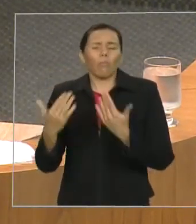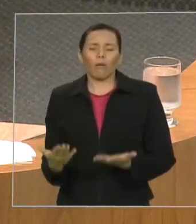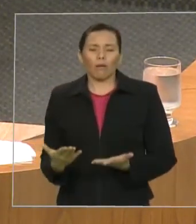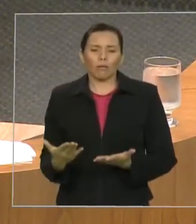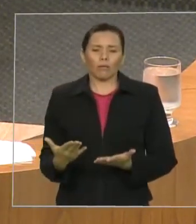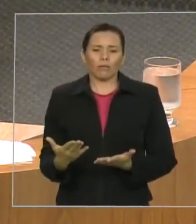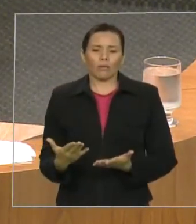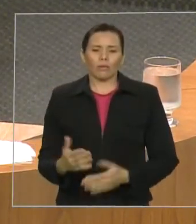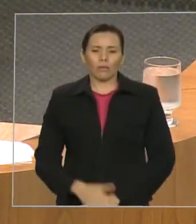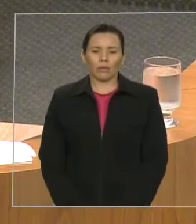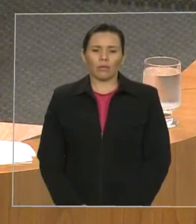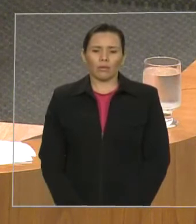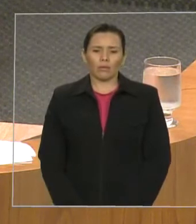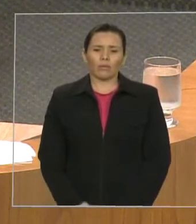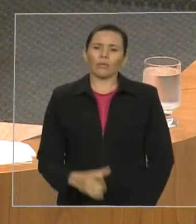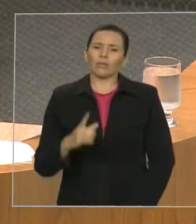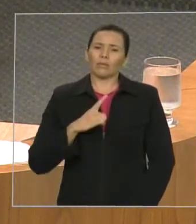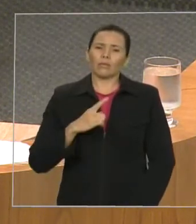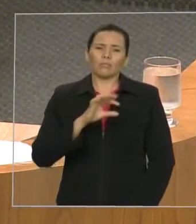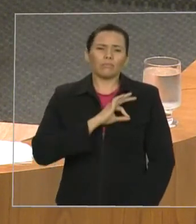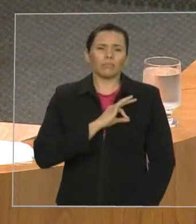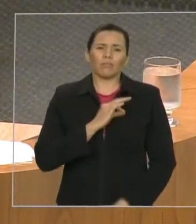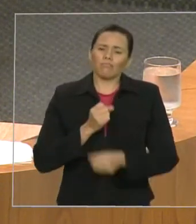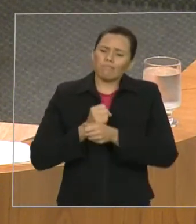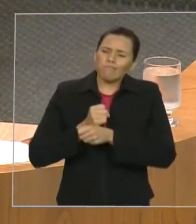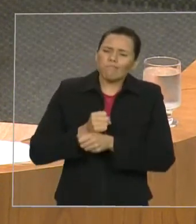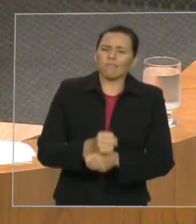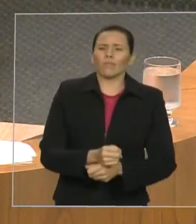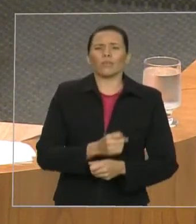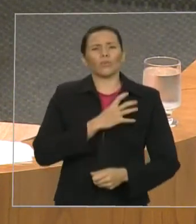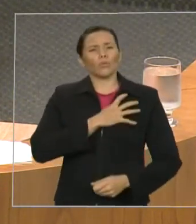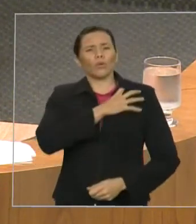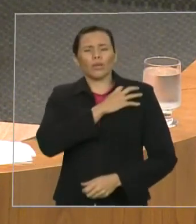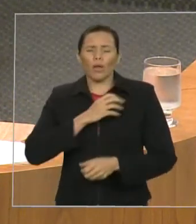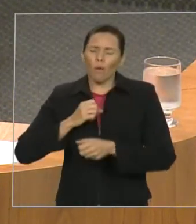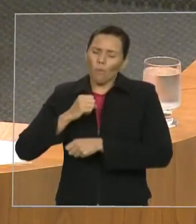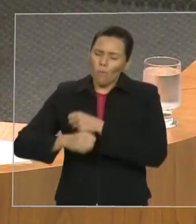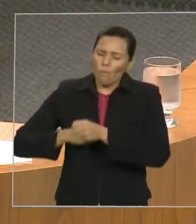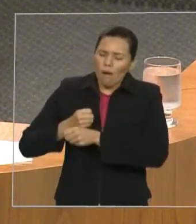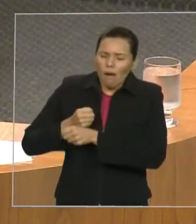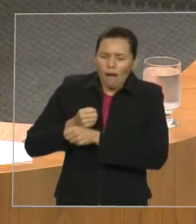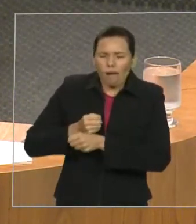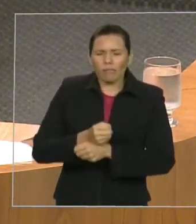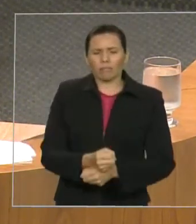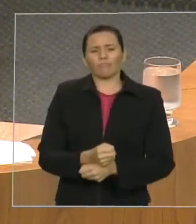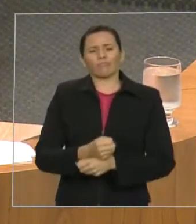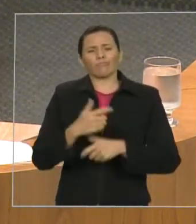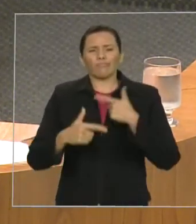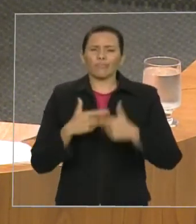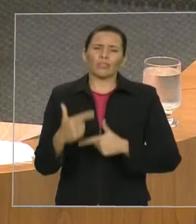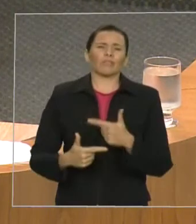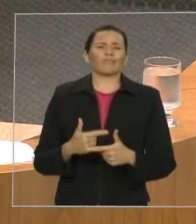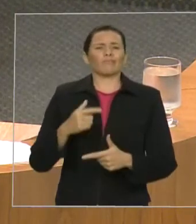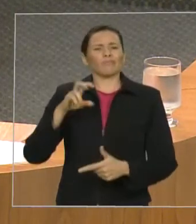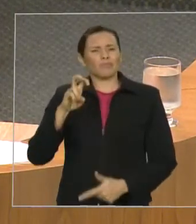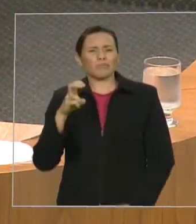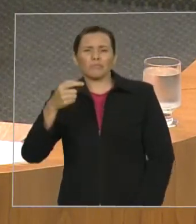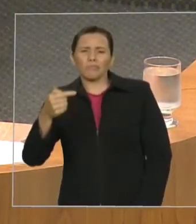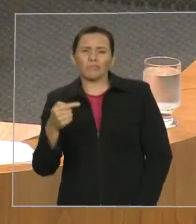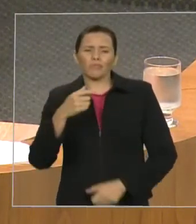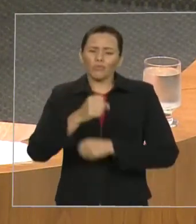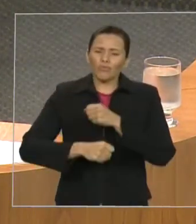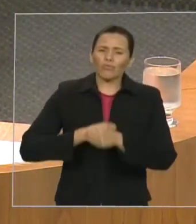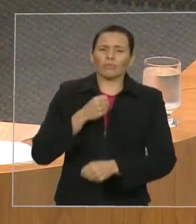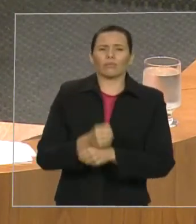Tem determinados coronéis, tenentes coronéis, que estão aguardando 5, 7 anos para uma